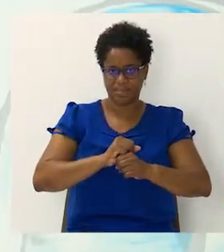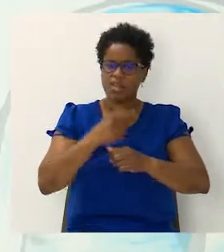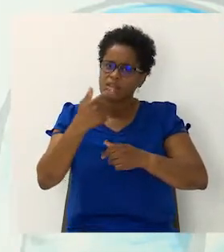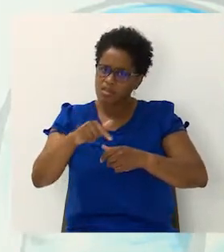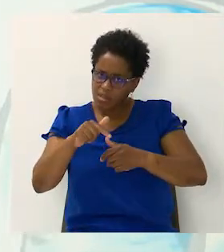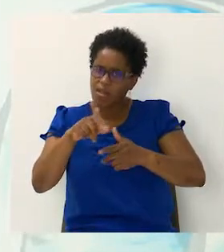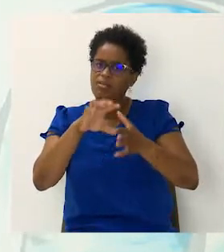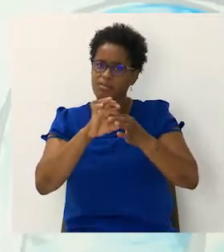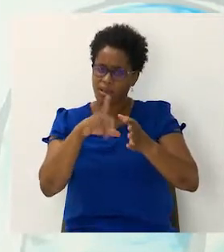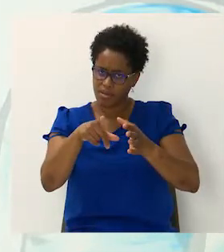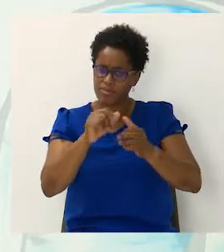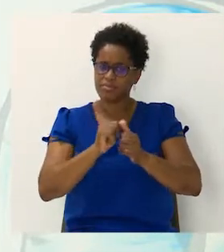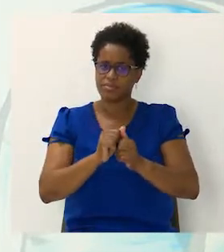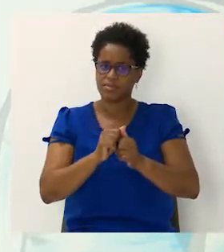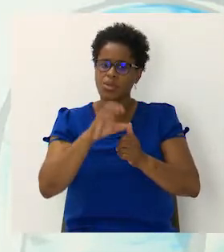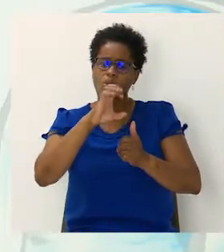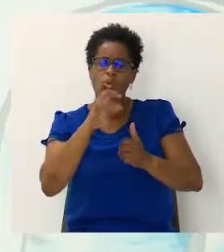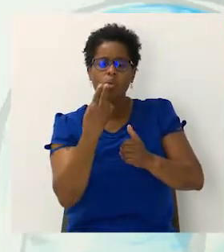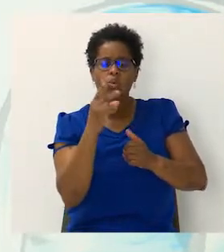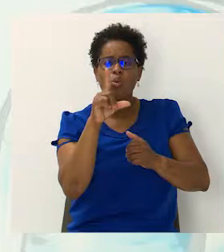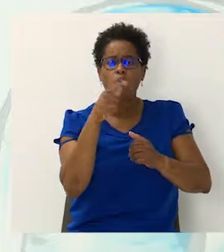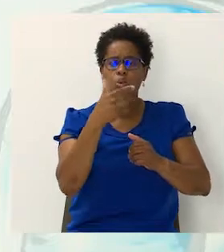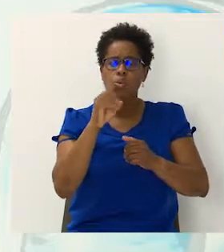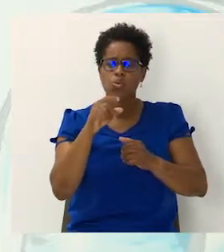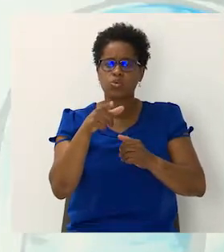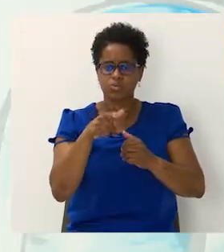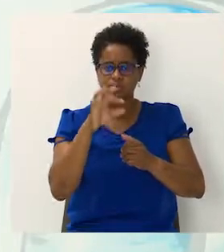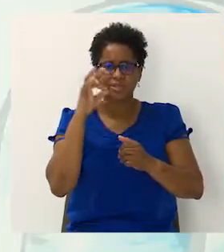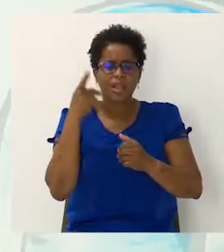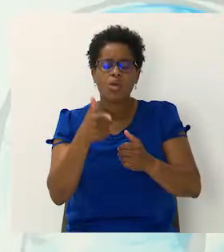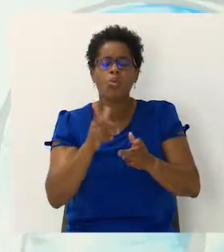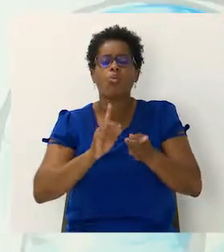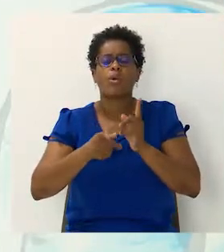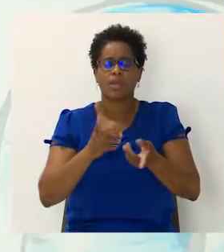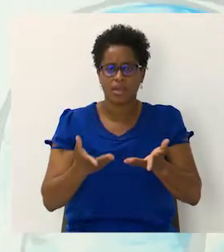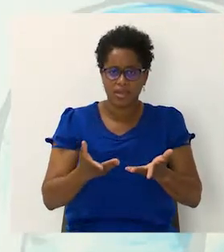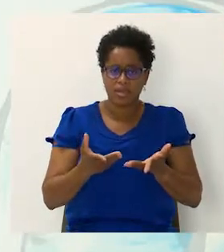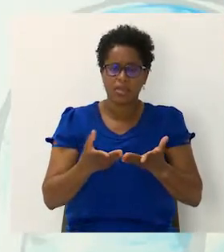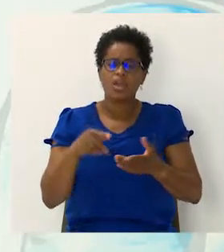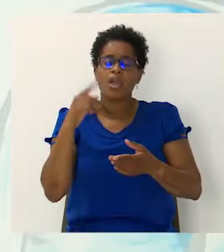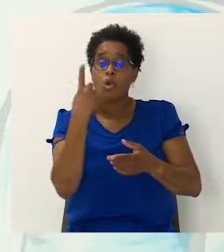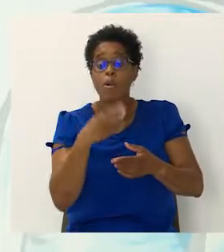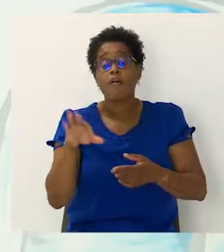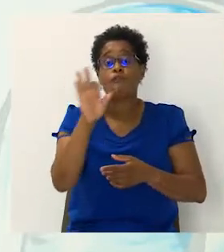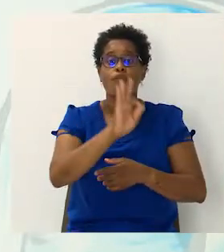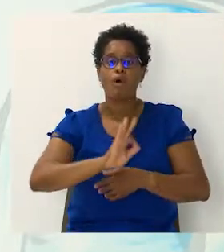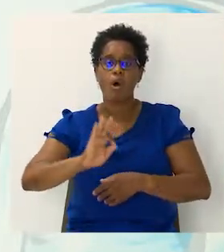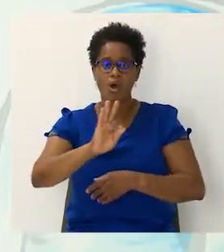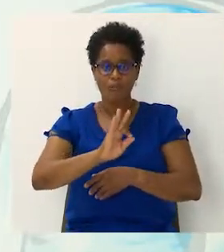ver? Portanto, culto, nesse sentido, o que é? Portanto, é uma forma